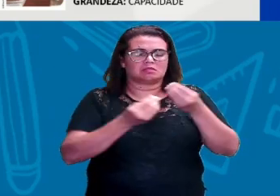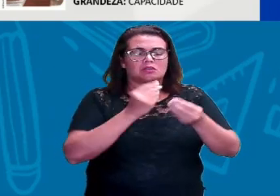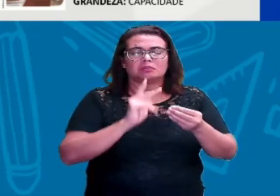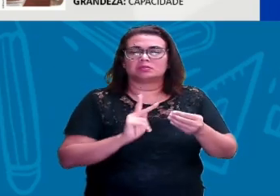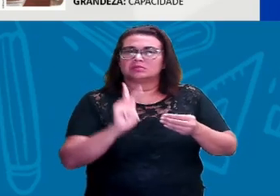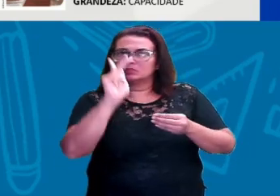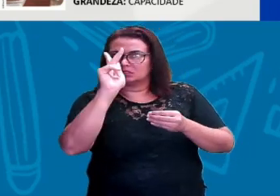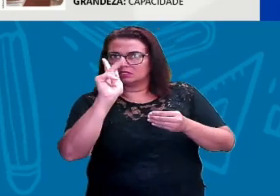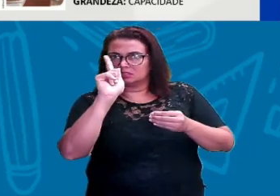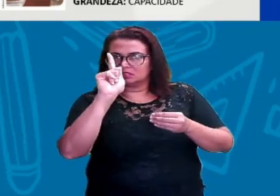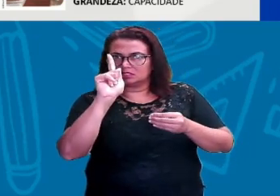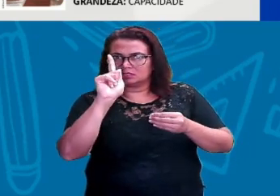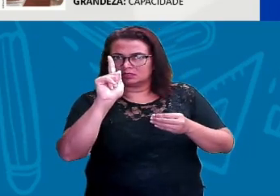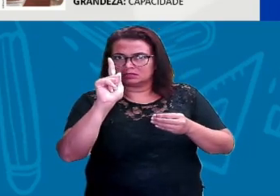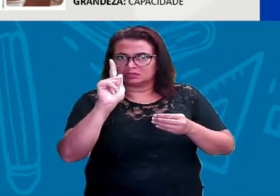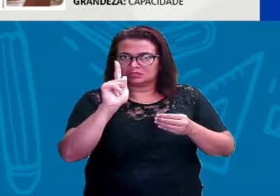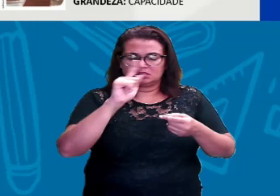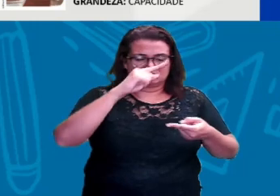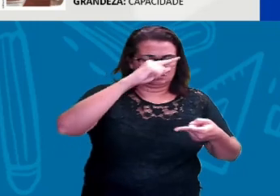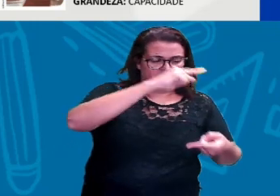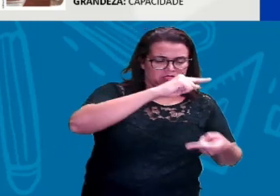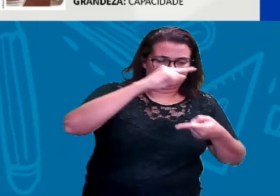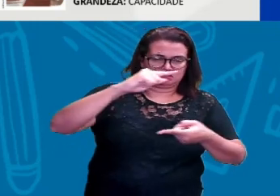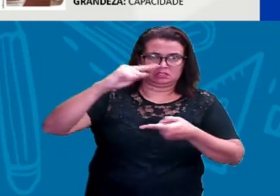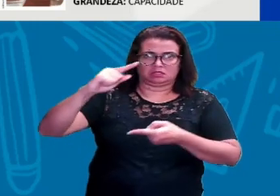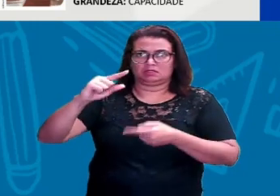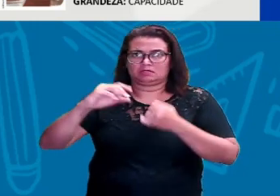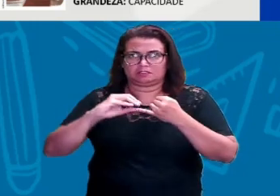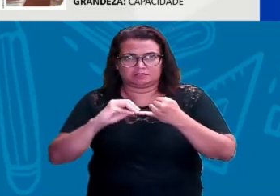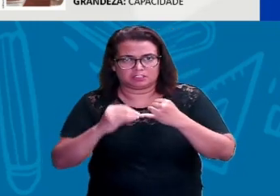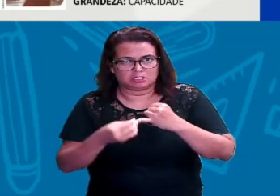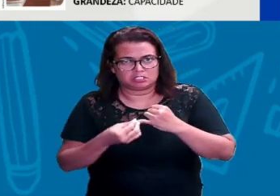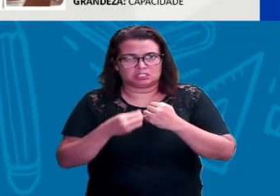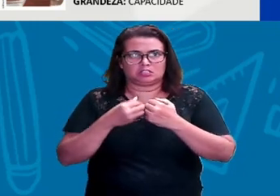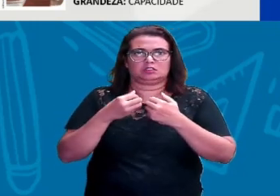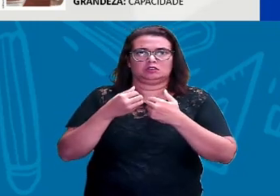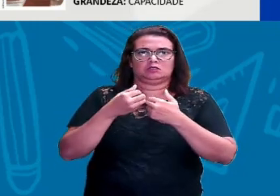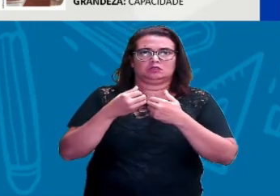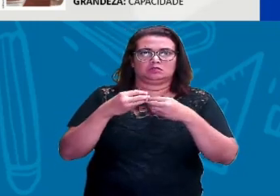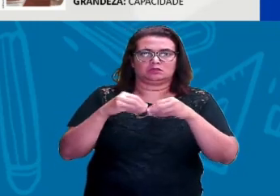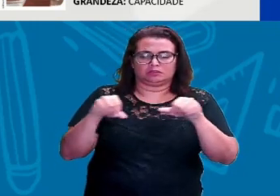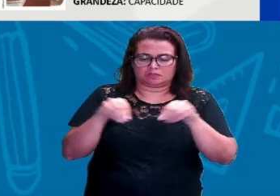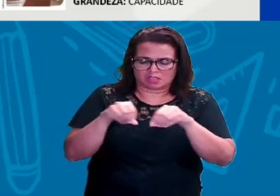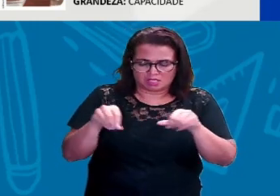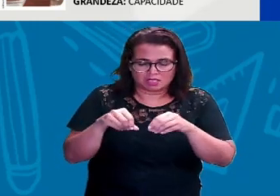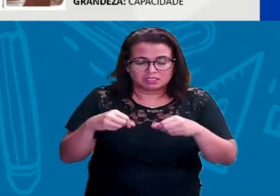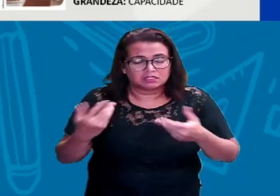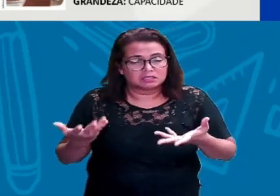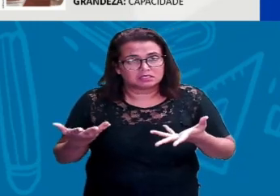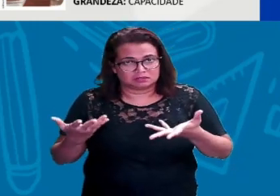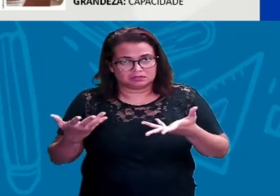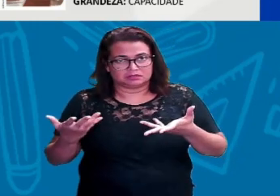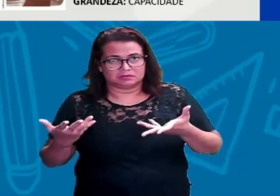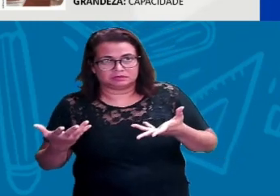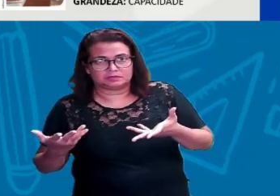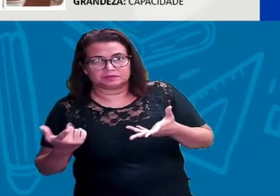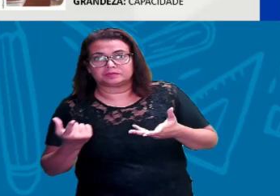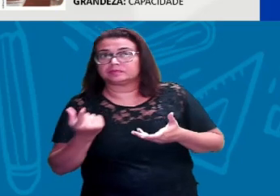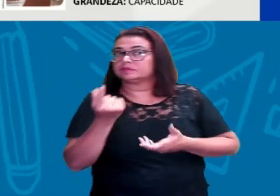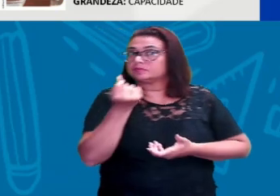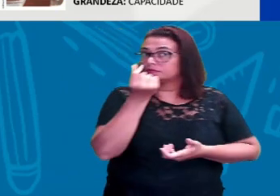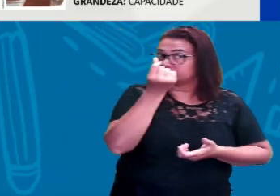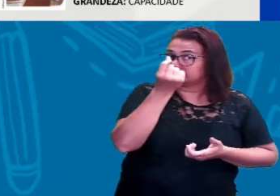da farinha, o quilo do feijão, então ver a quantidade que tem dentro de um pote, né? O